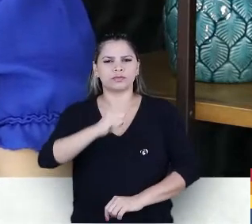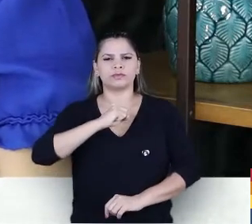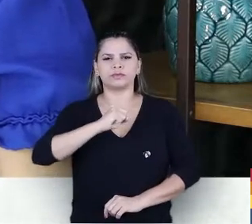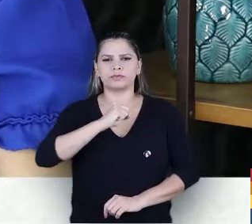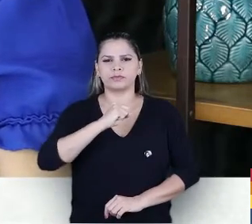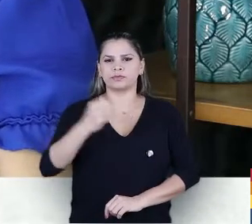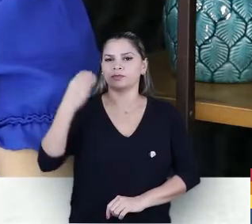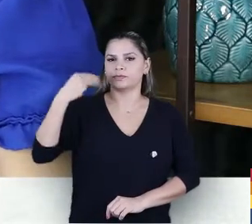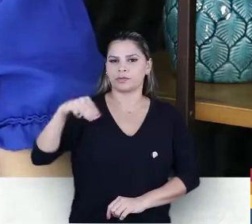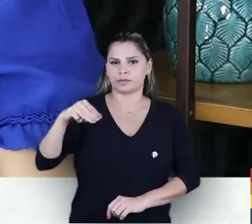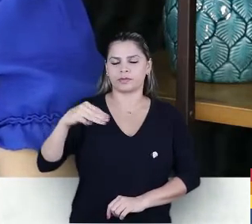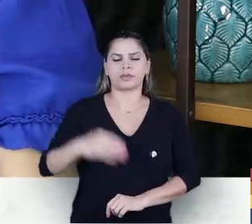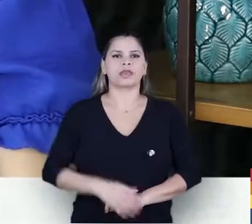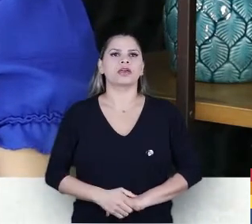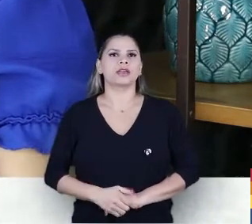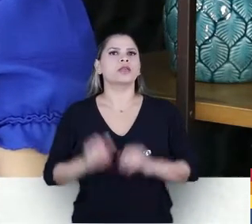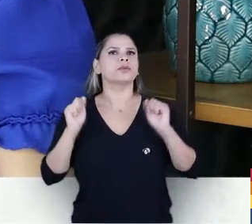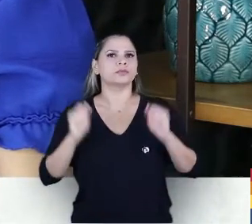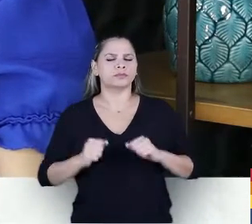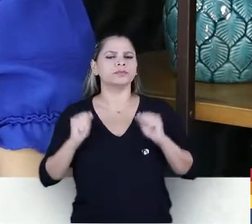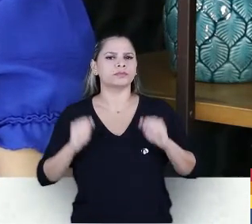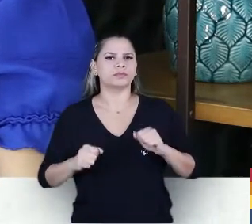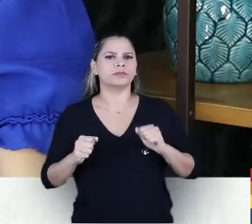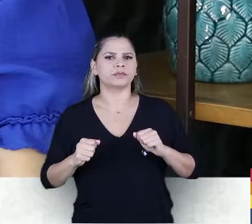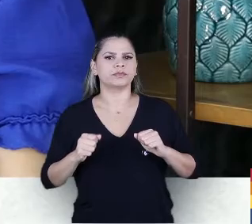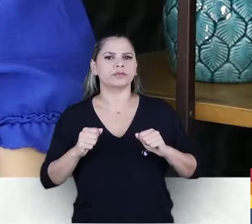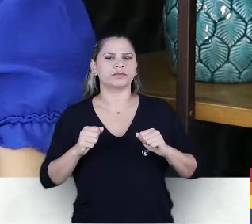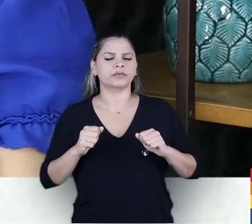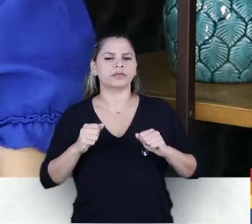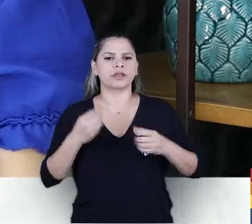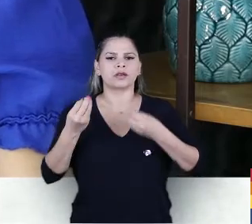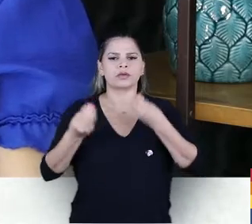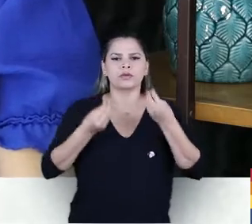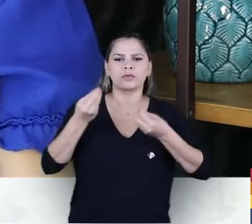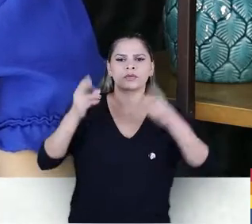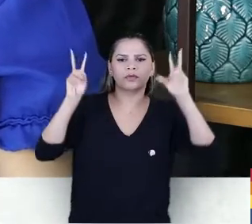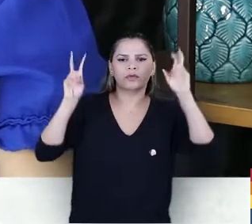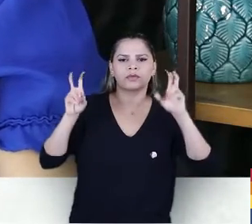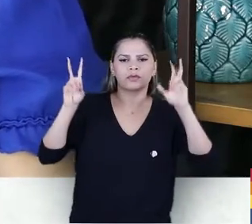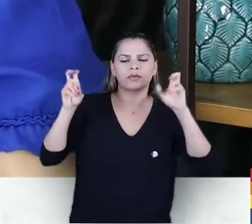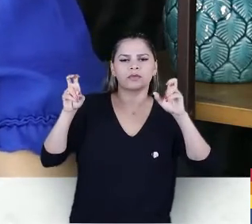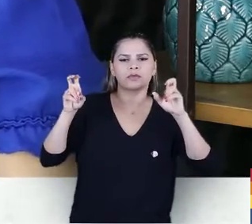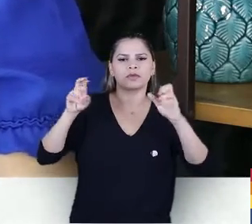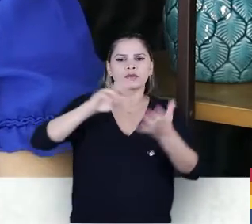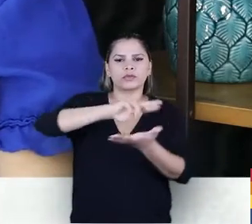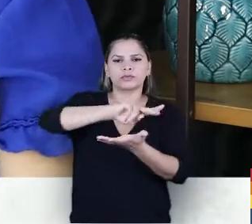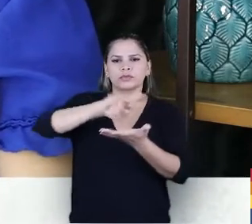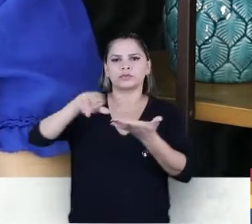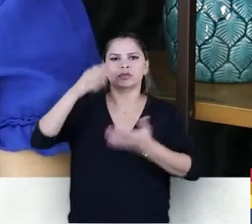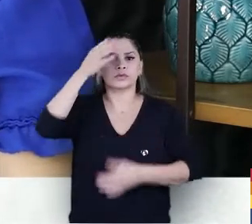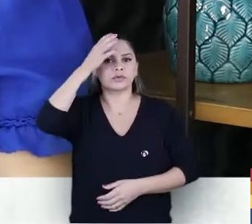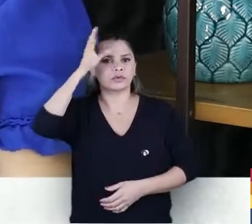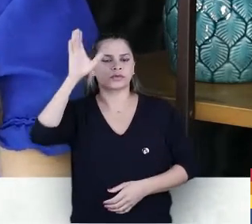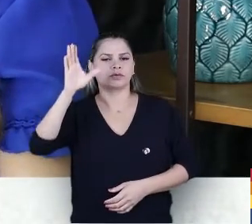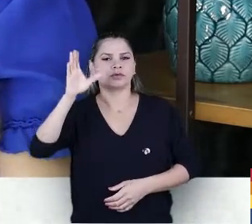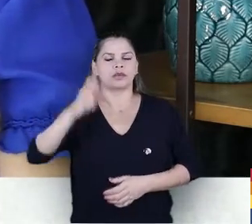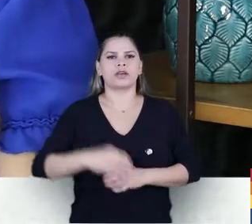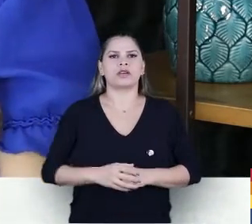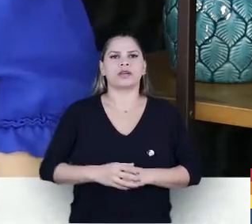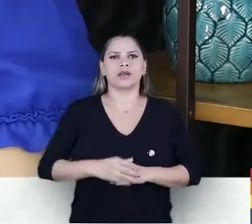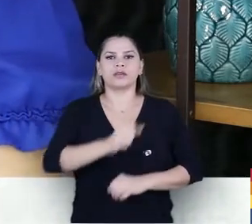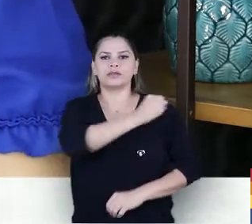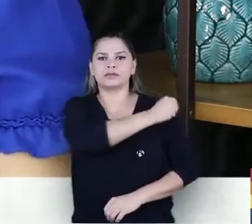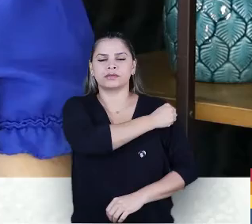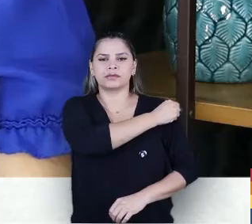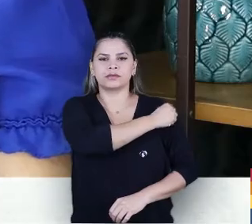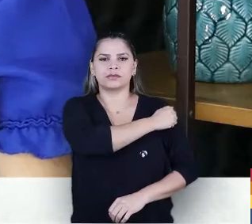desenvolvendo projetos com a ajuda de professores da área de linguagem,